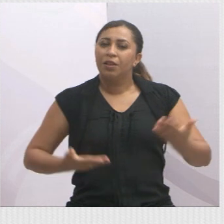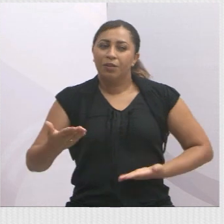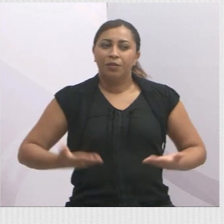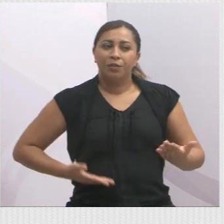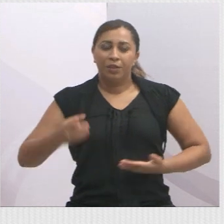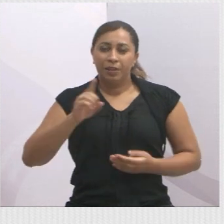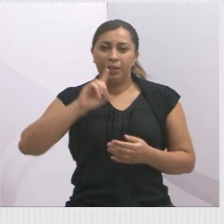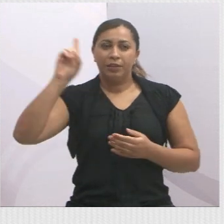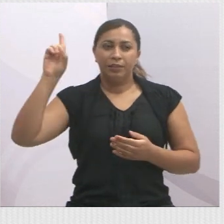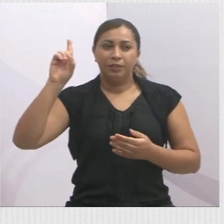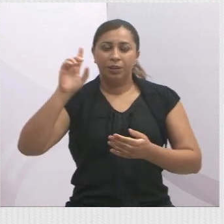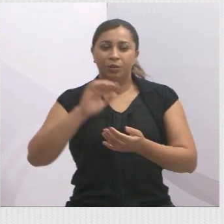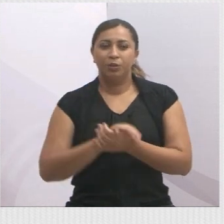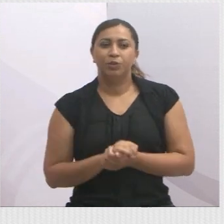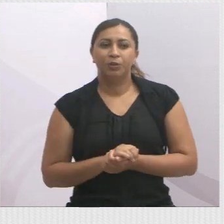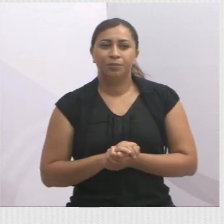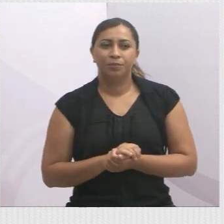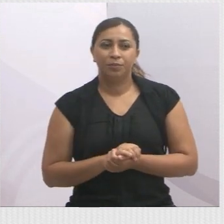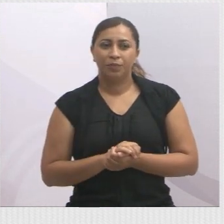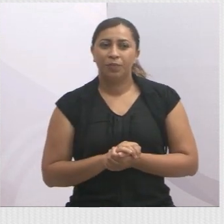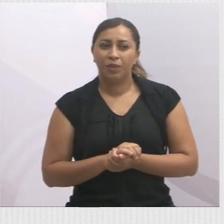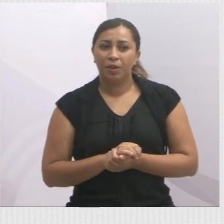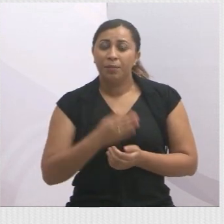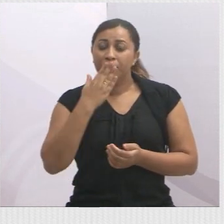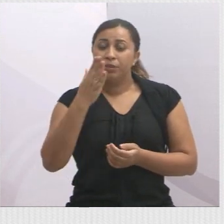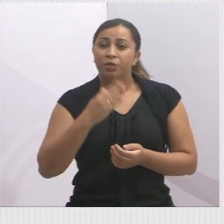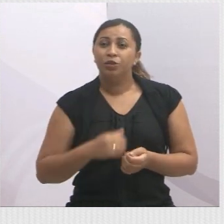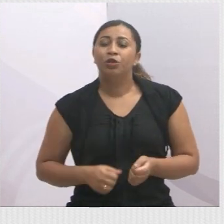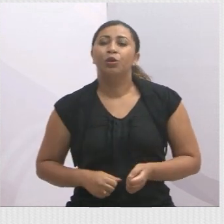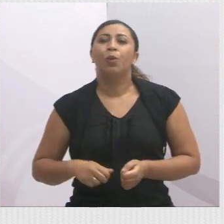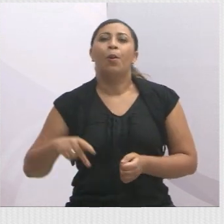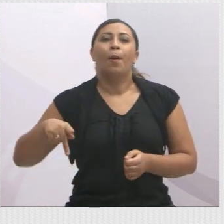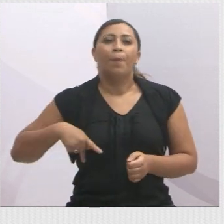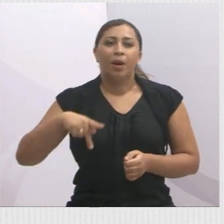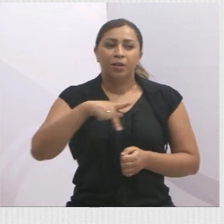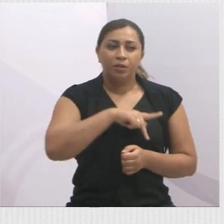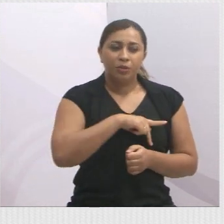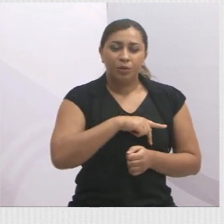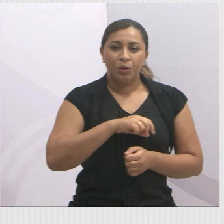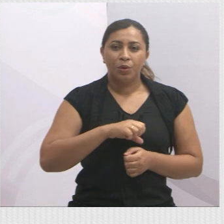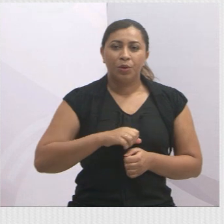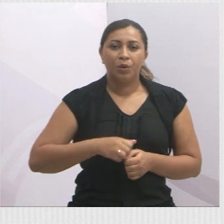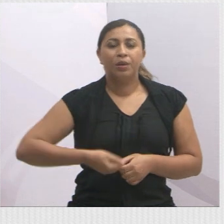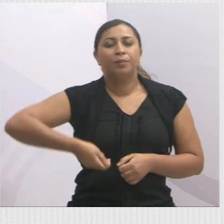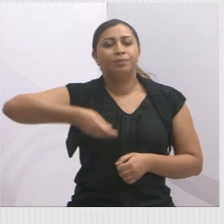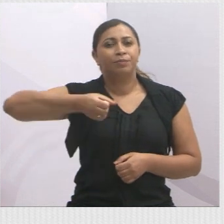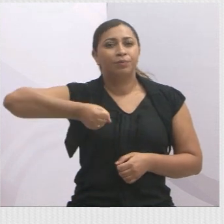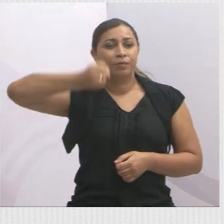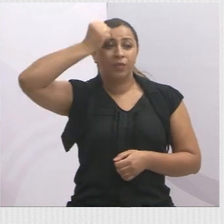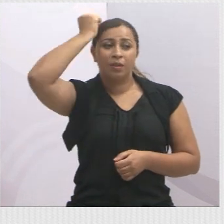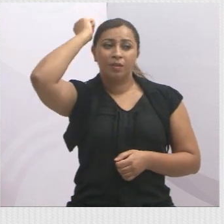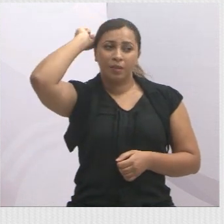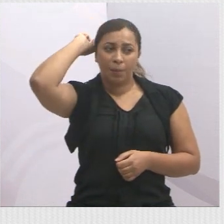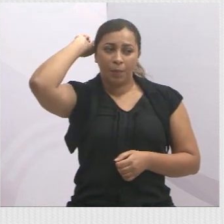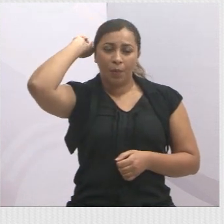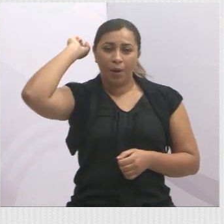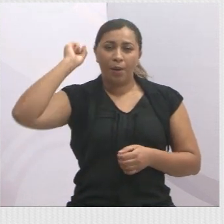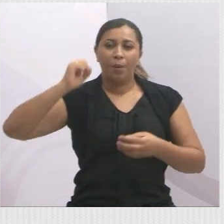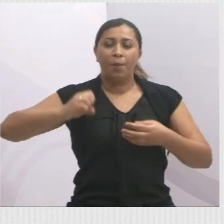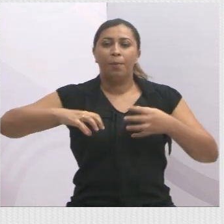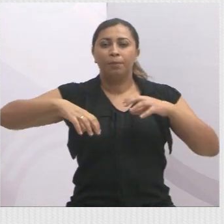solicitou a sua jubilação junto ao reverendo pastor Dr. Samuel de Cássio Ferreira, presidente da